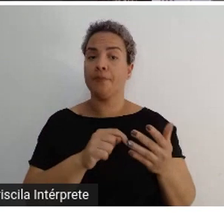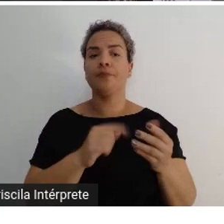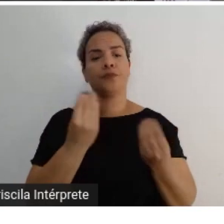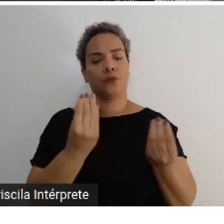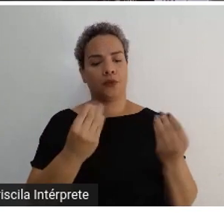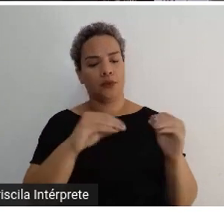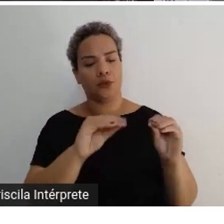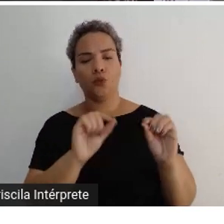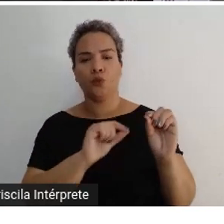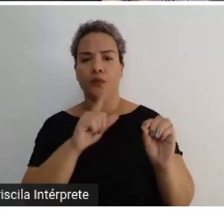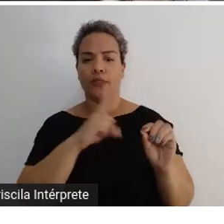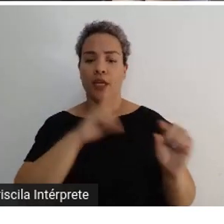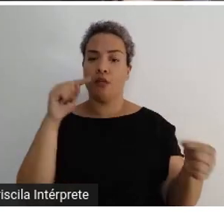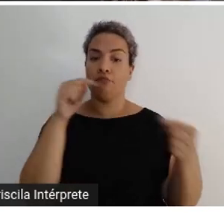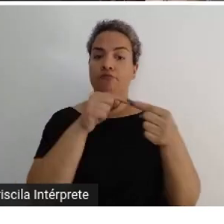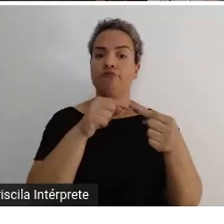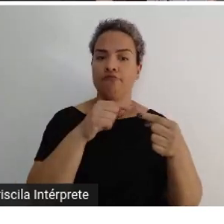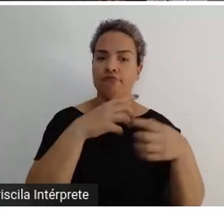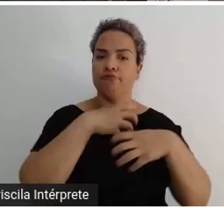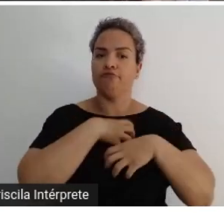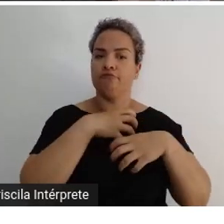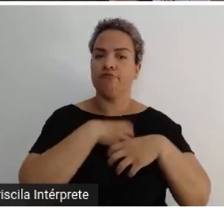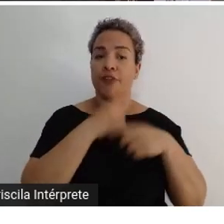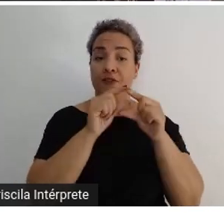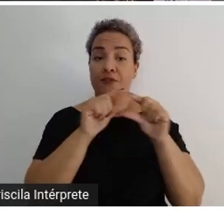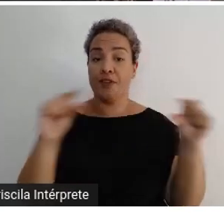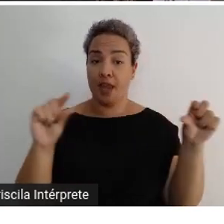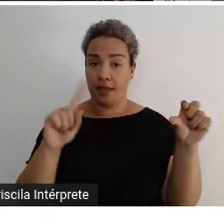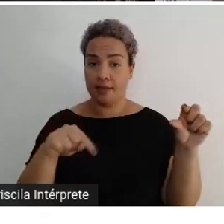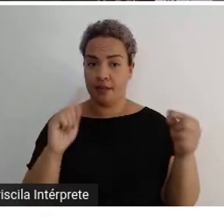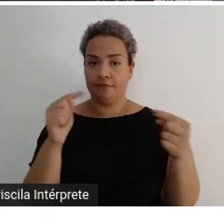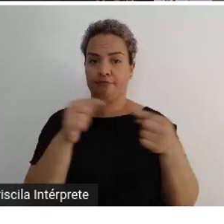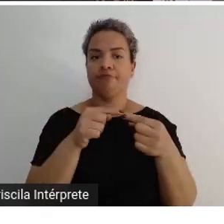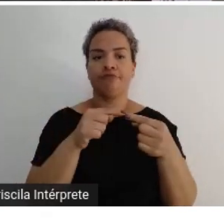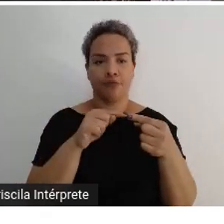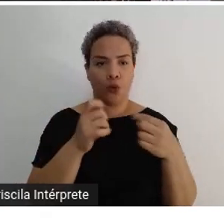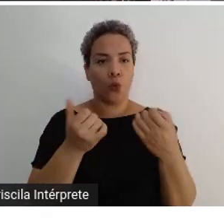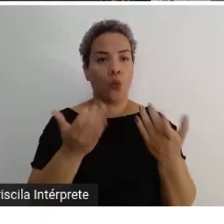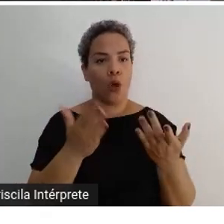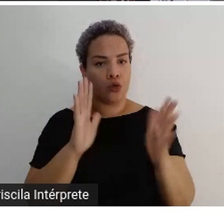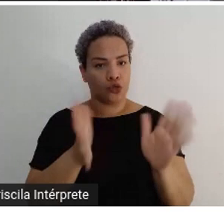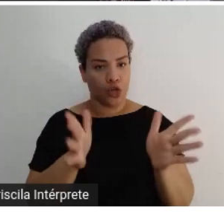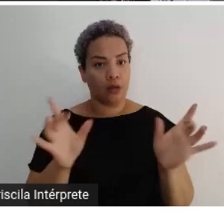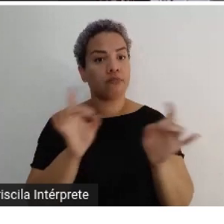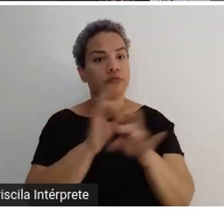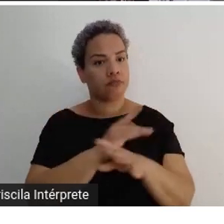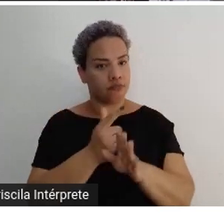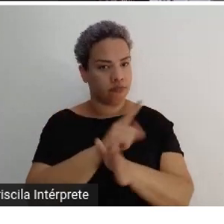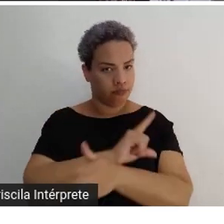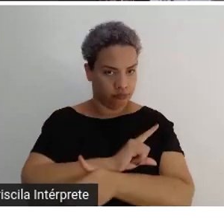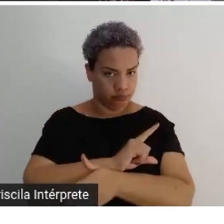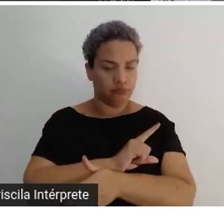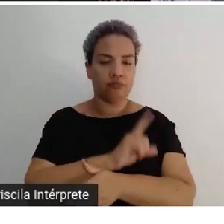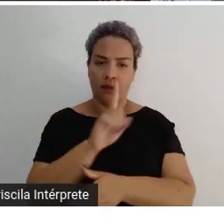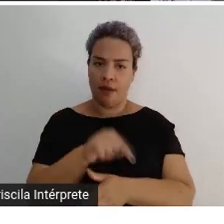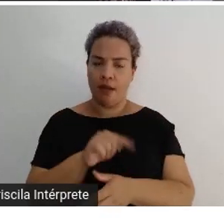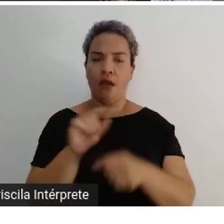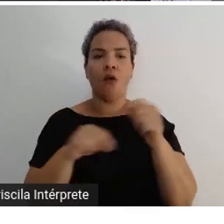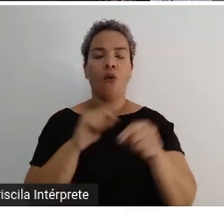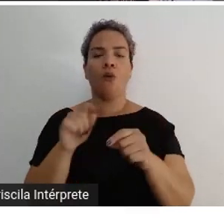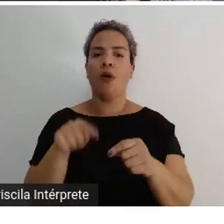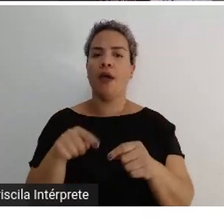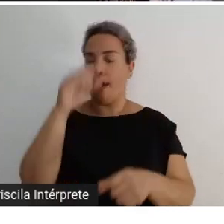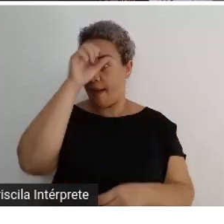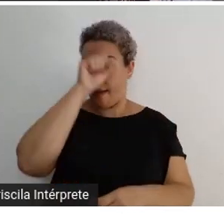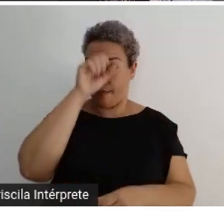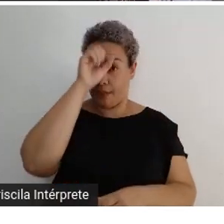classificar essa intenção, classificar essa frase em uma intenção já classificada anteriormente, né, por ser um